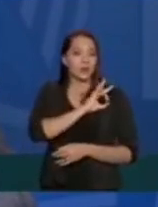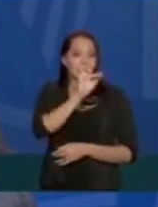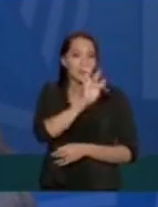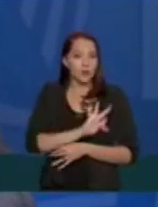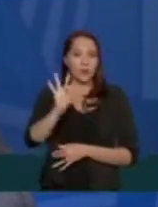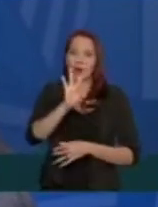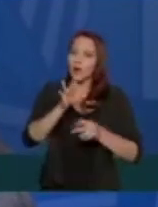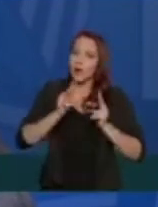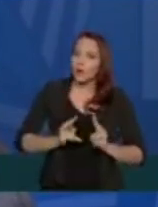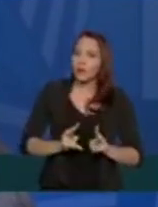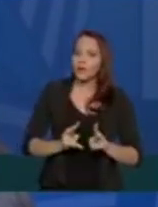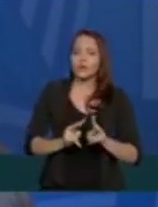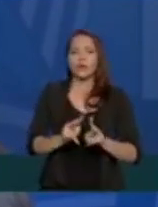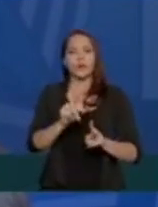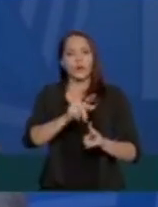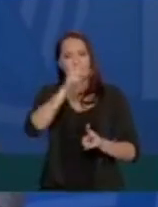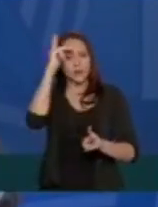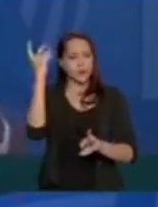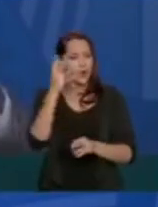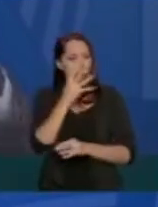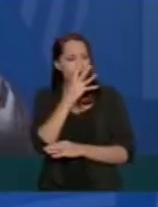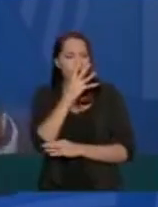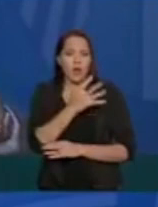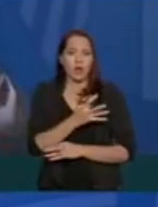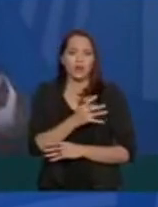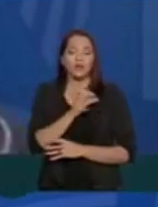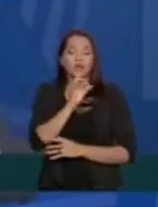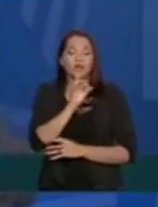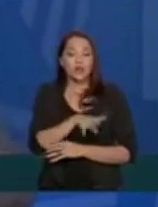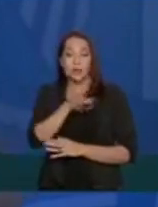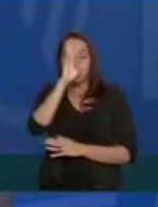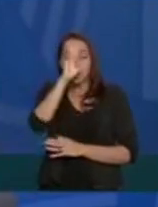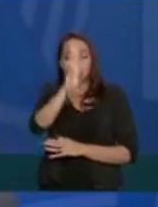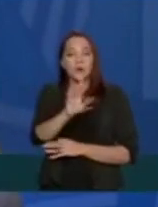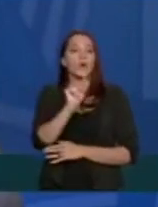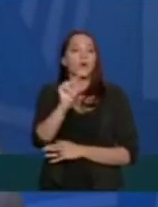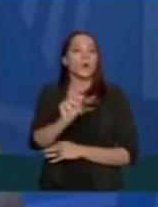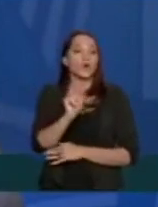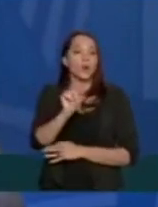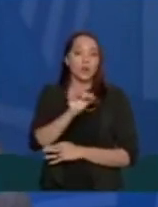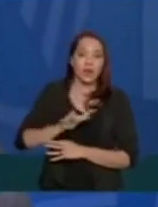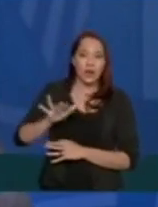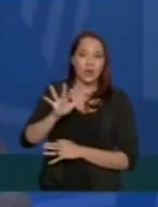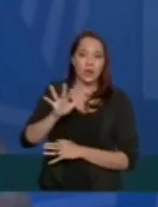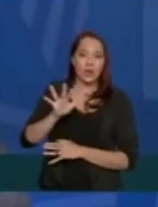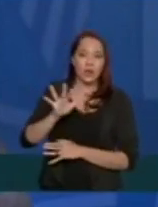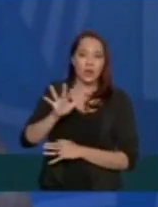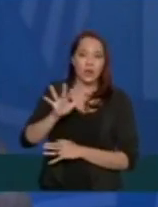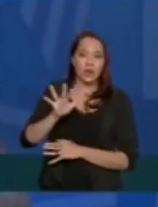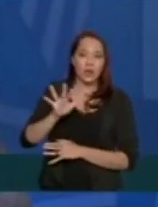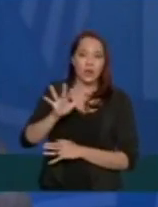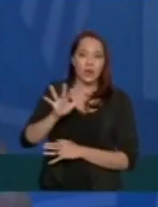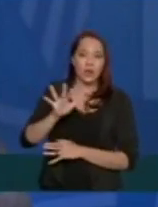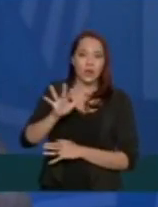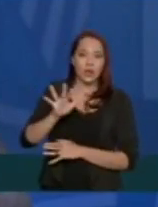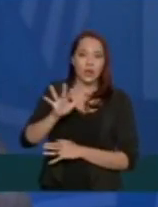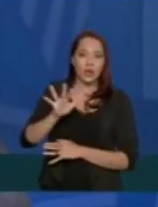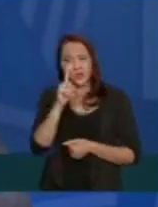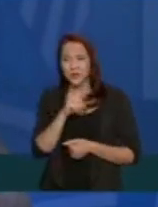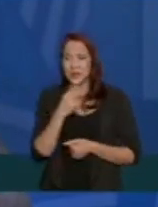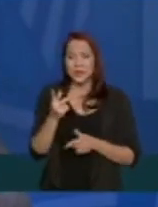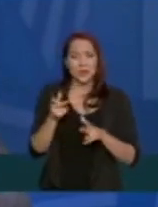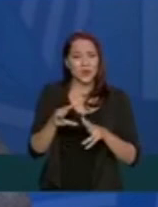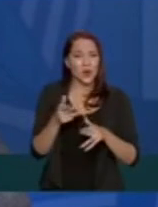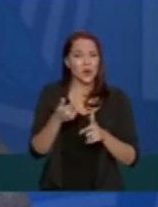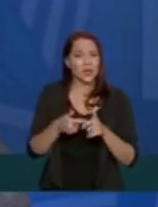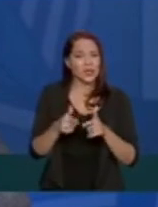continue com esse reconhecimento, mas que, principalmente em questões tão caras para nós, como uma